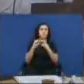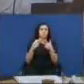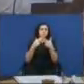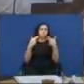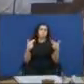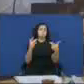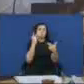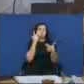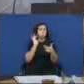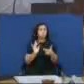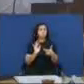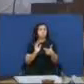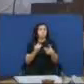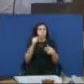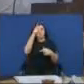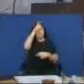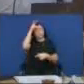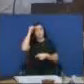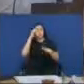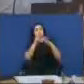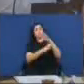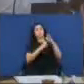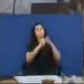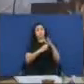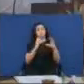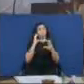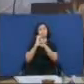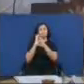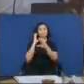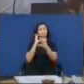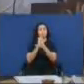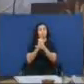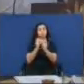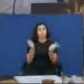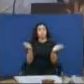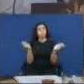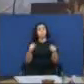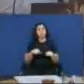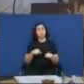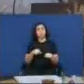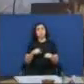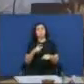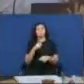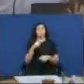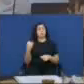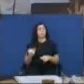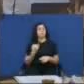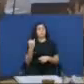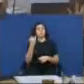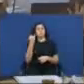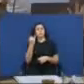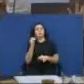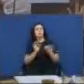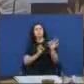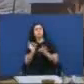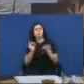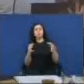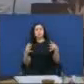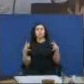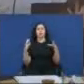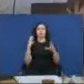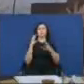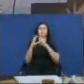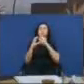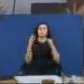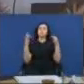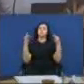entre a Electro e a Prefeitura Municipal de Limeira. Mas está existindo esse tipo de coisa. Então é importante que se faça o entrosamento